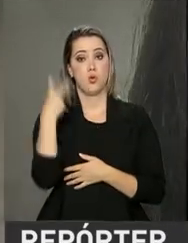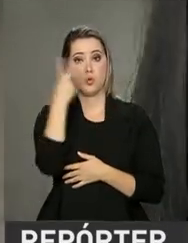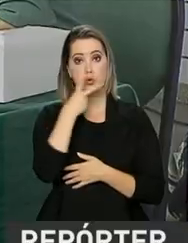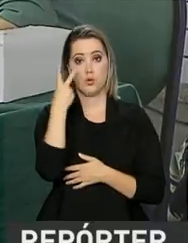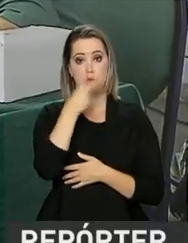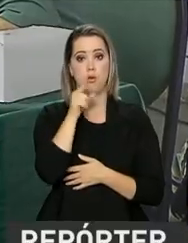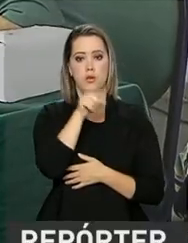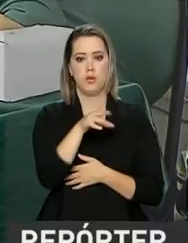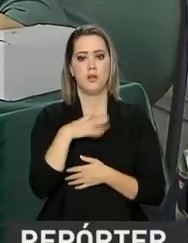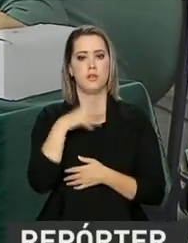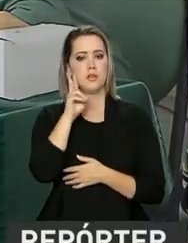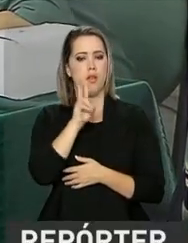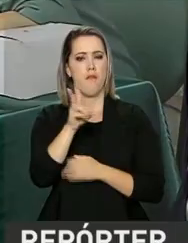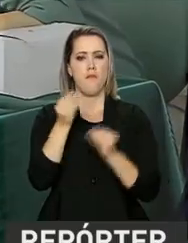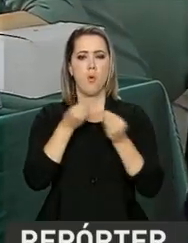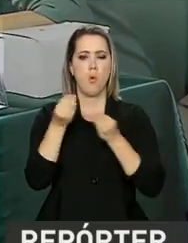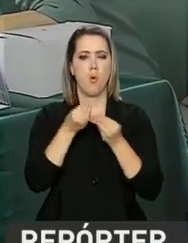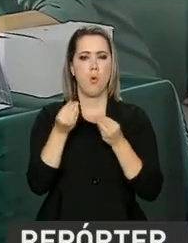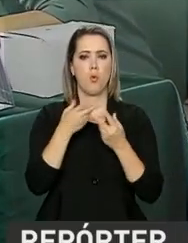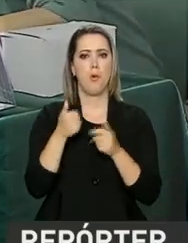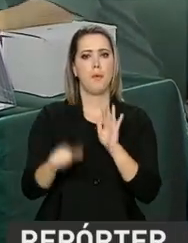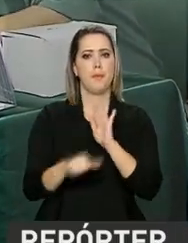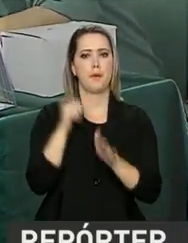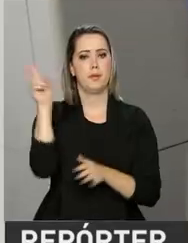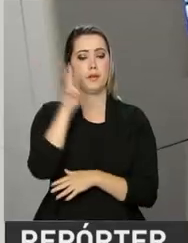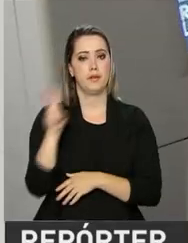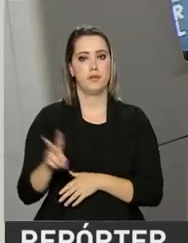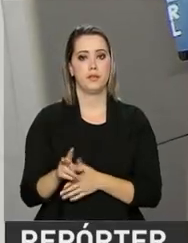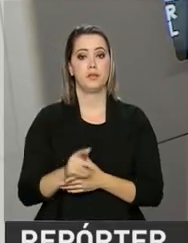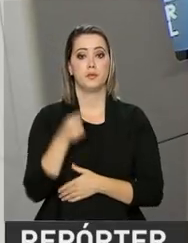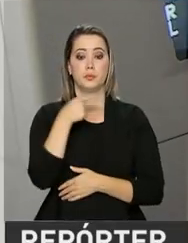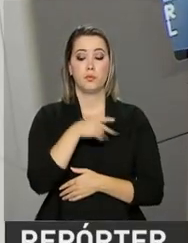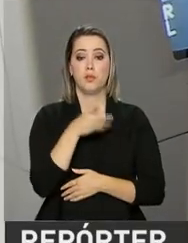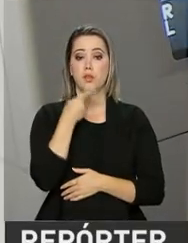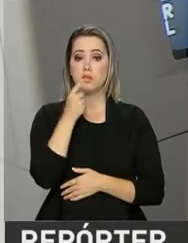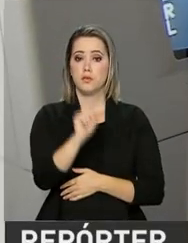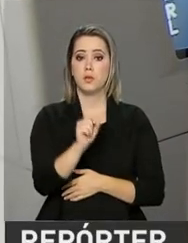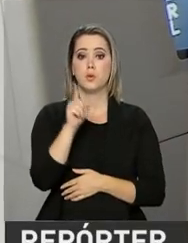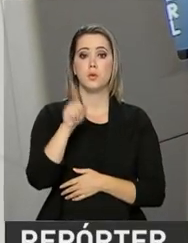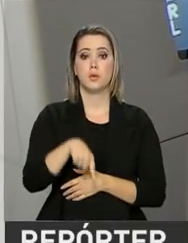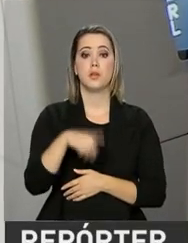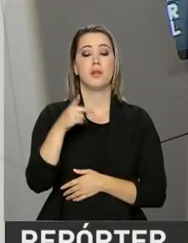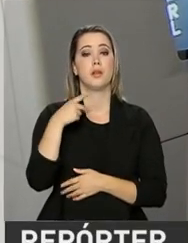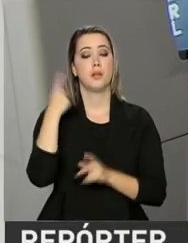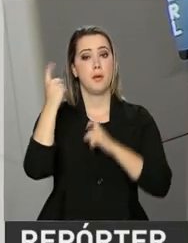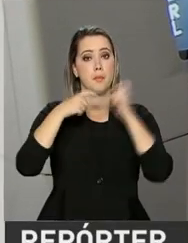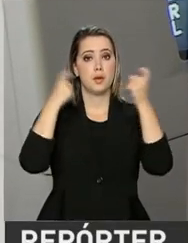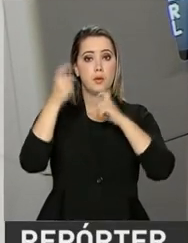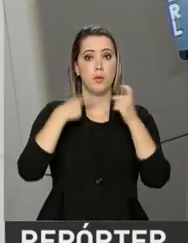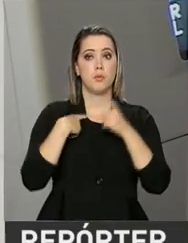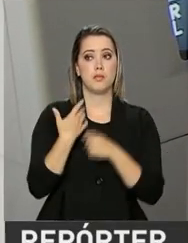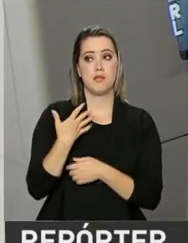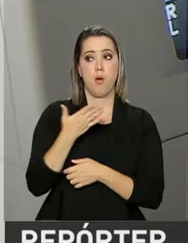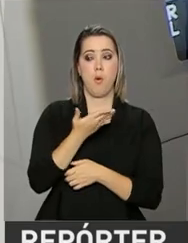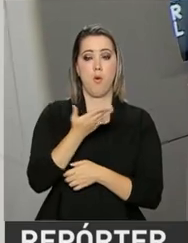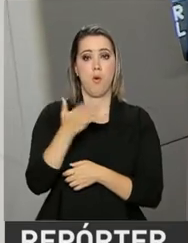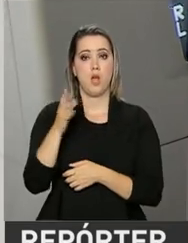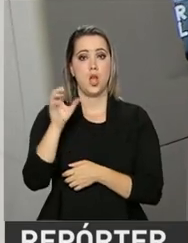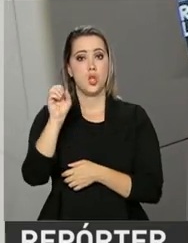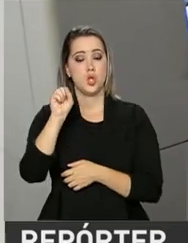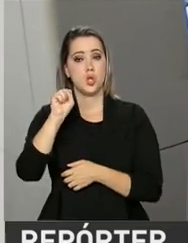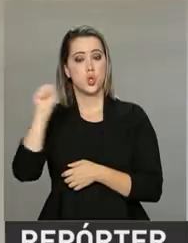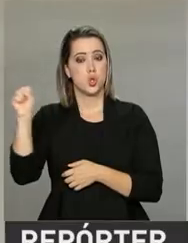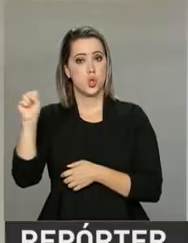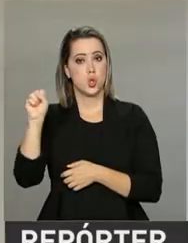aproveitou e aferiu a pressão dos olhos pela primeira vez disse que a preocupação veio com a doença da sogra que está